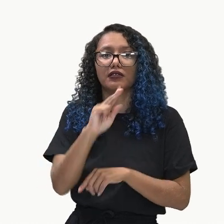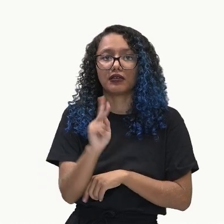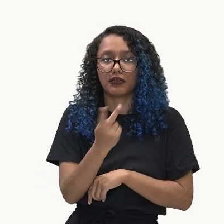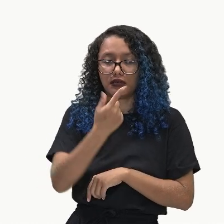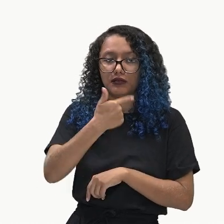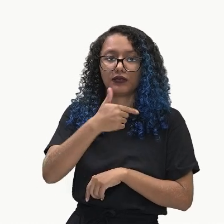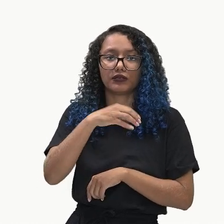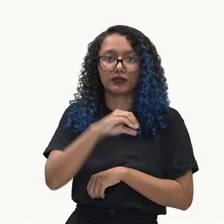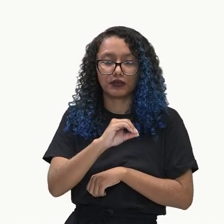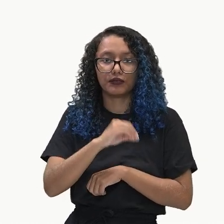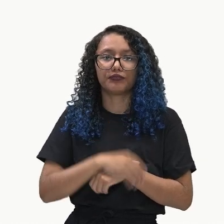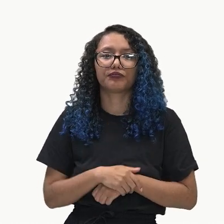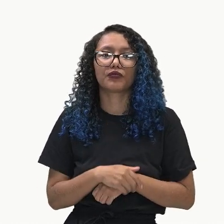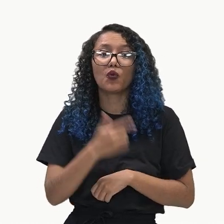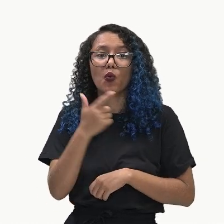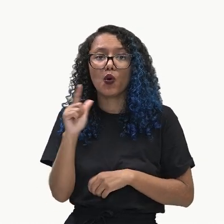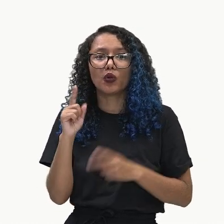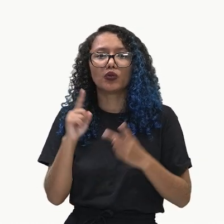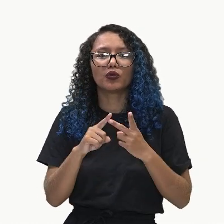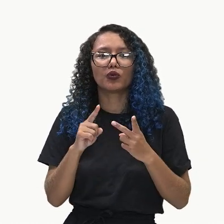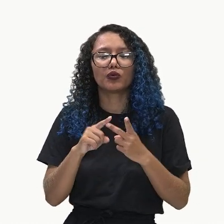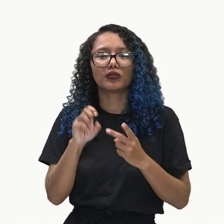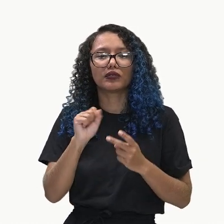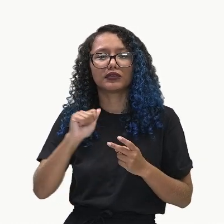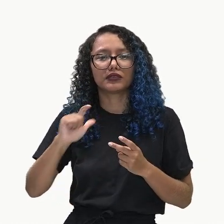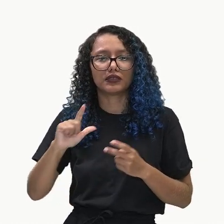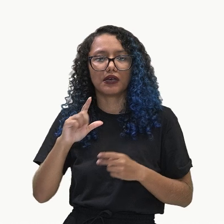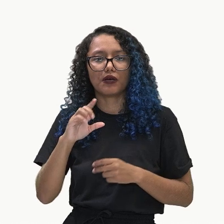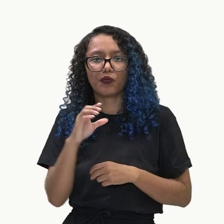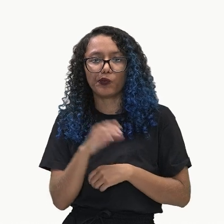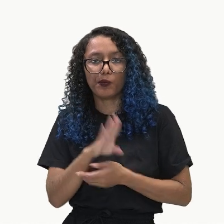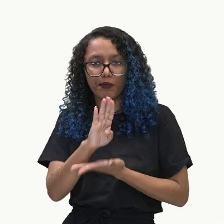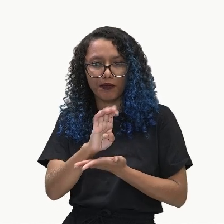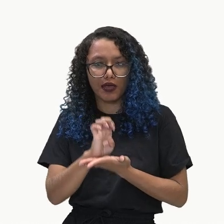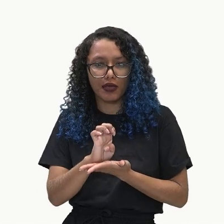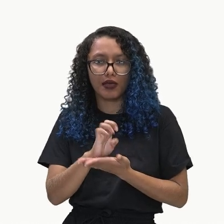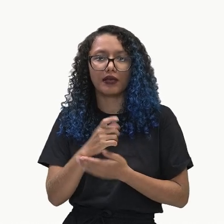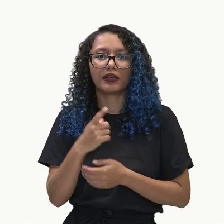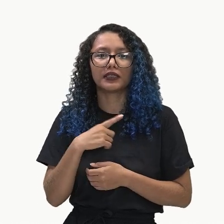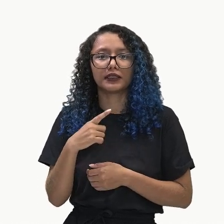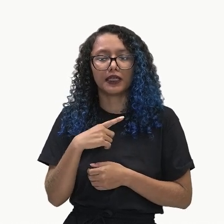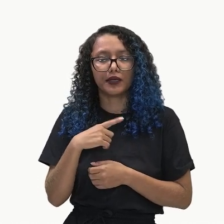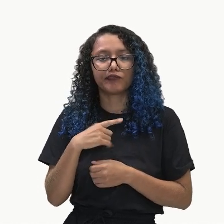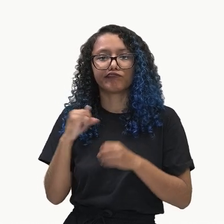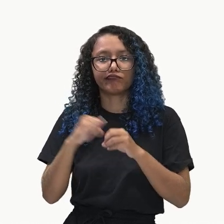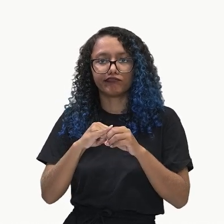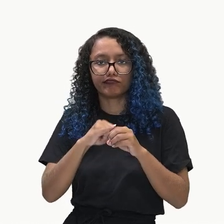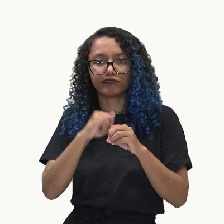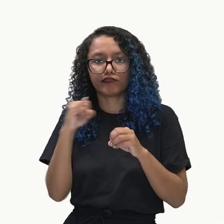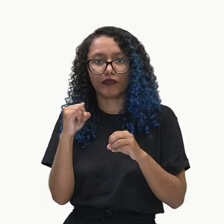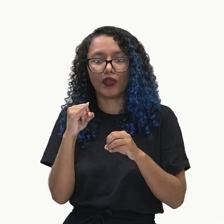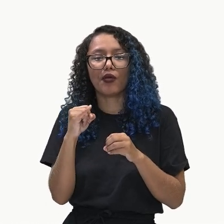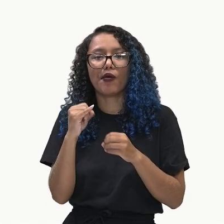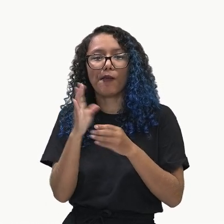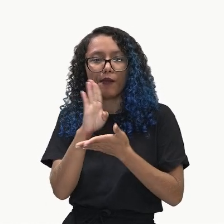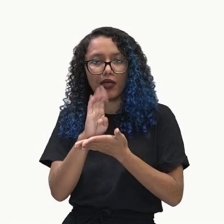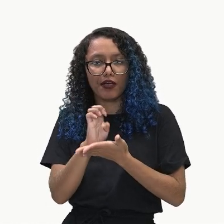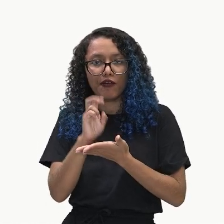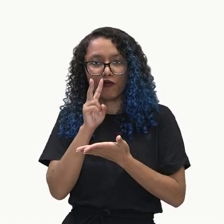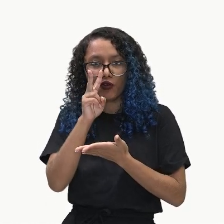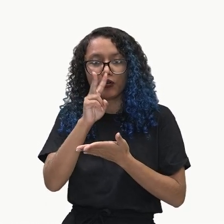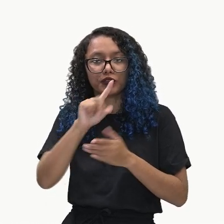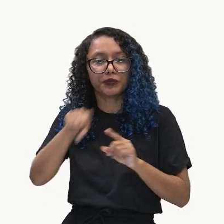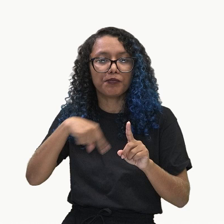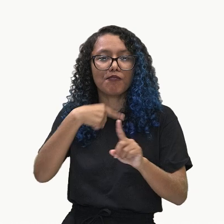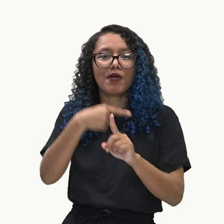básico é formado pelo cátion de base forte e ânion de ácido